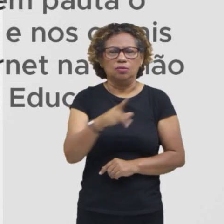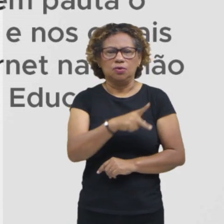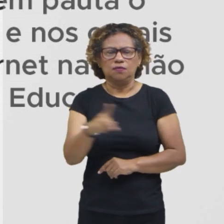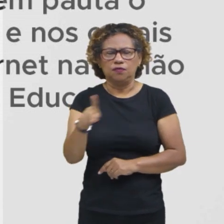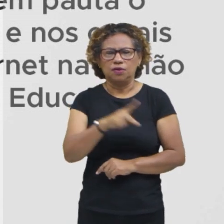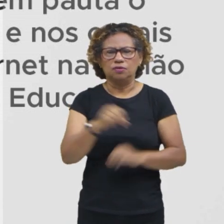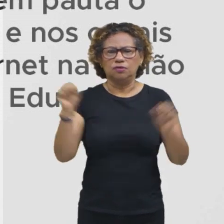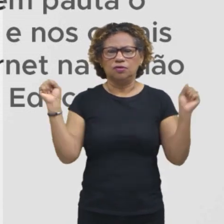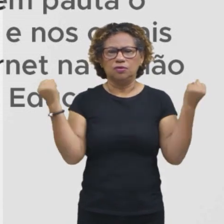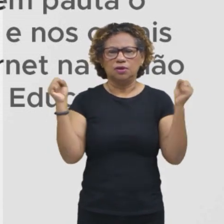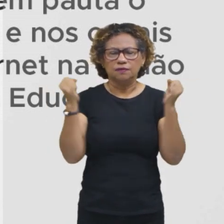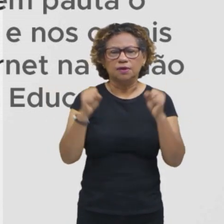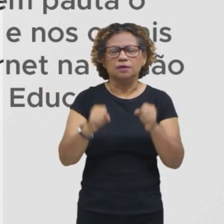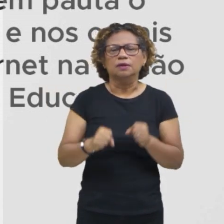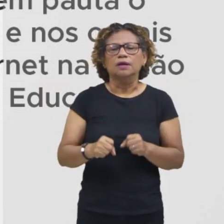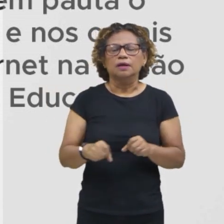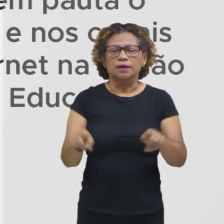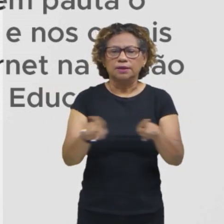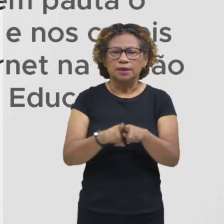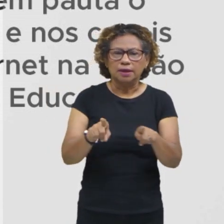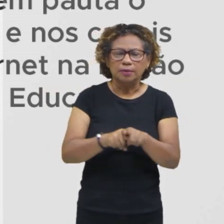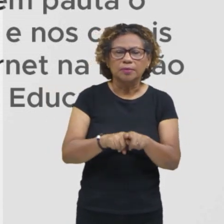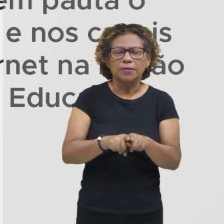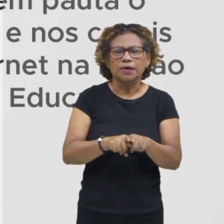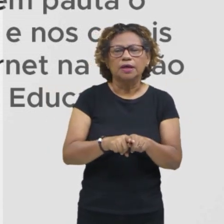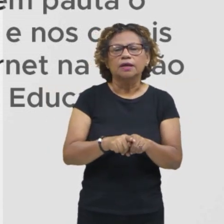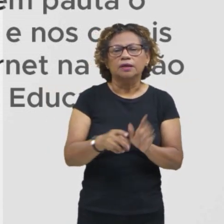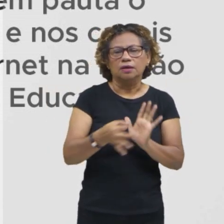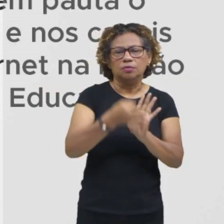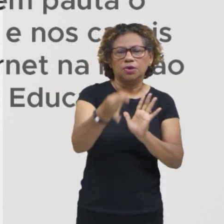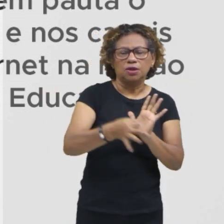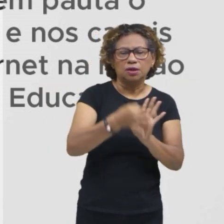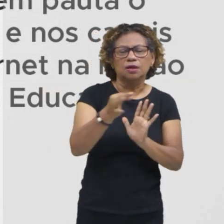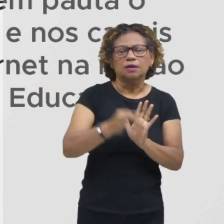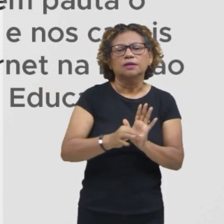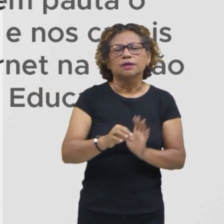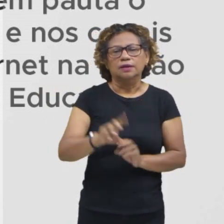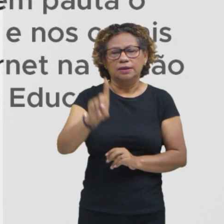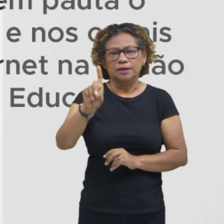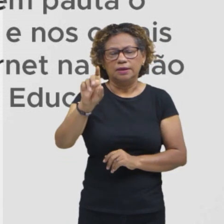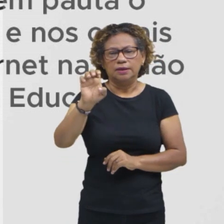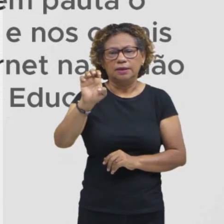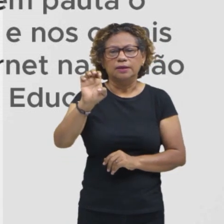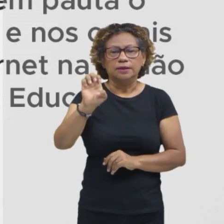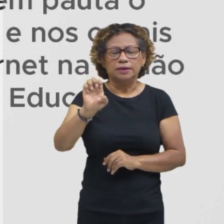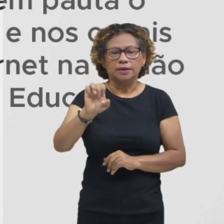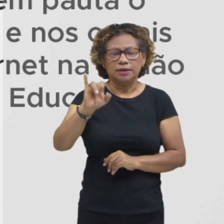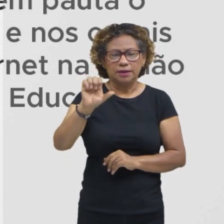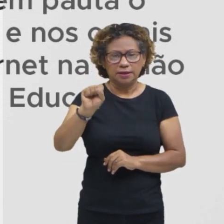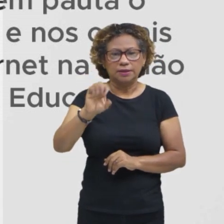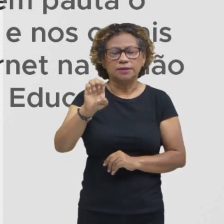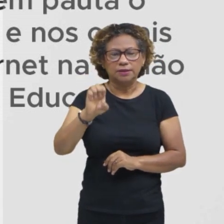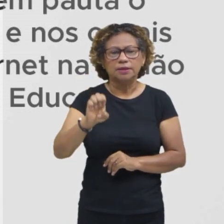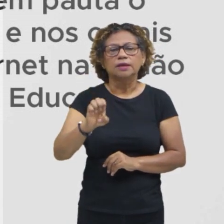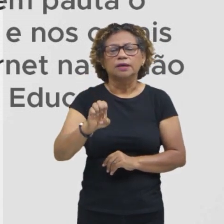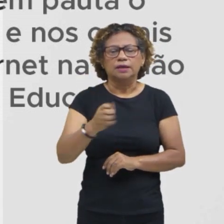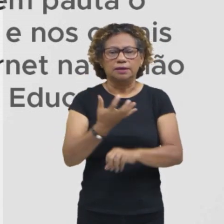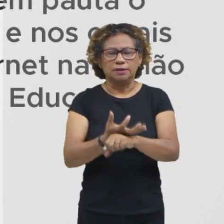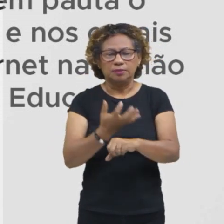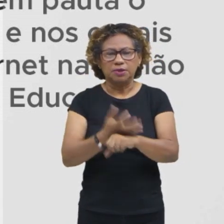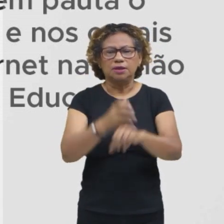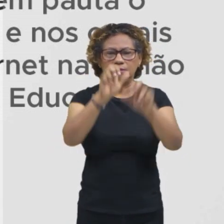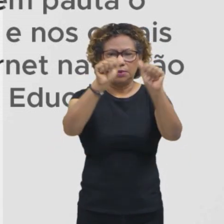mesma linha, também temos o questionamento da professora Deise Severiano, que ela é professora da disciplina de Artes da Escola